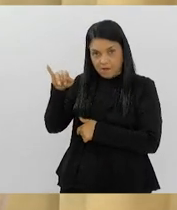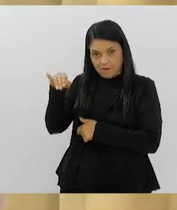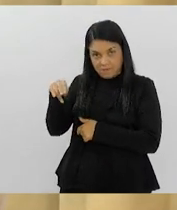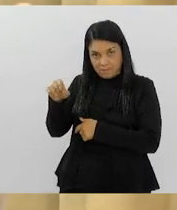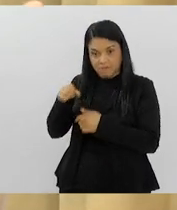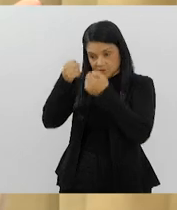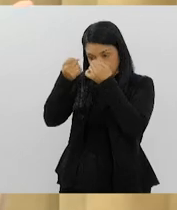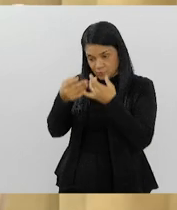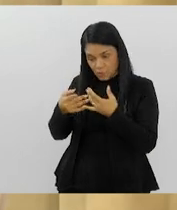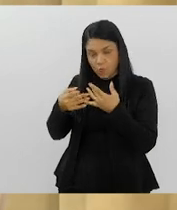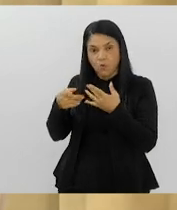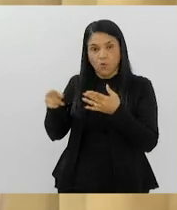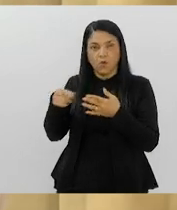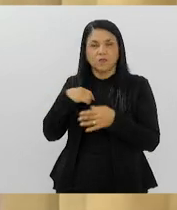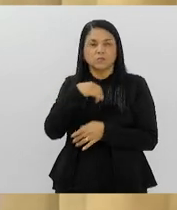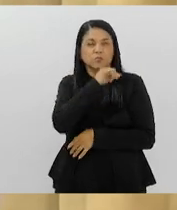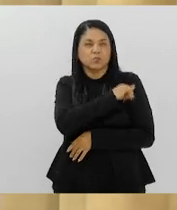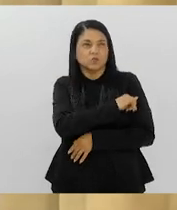de Janeiro,